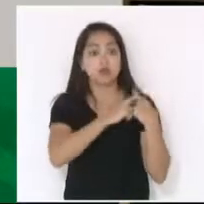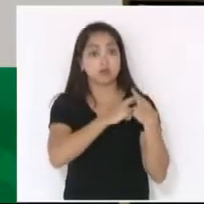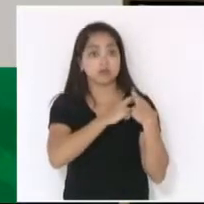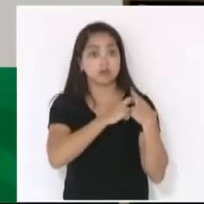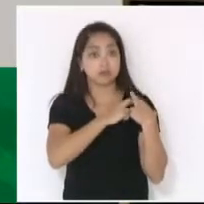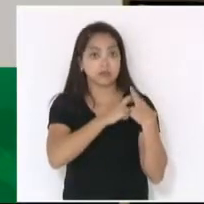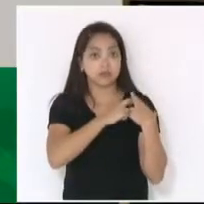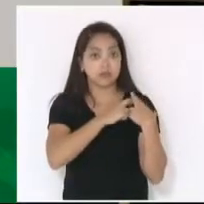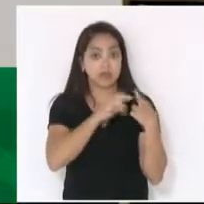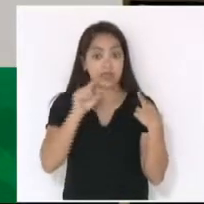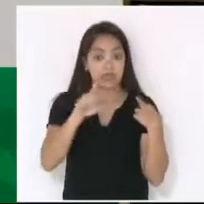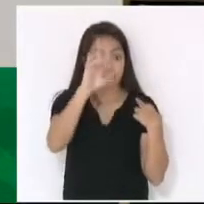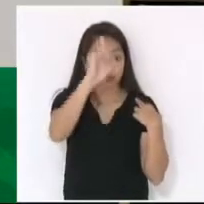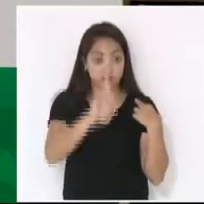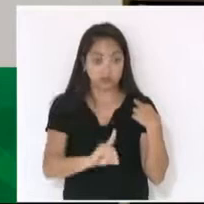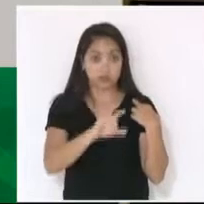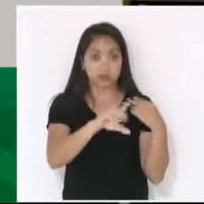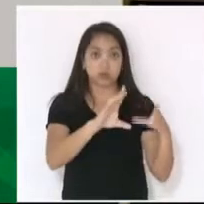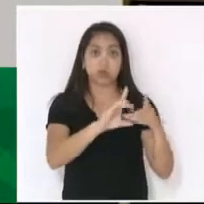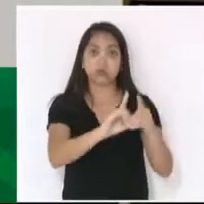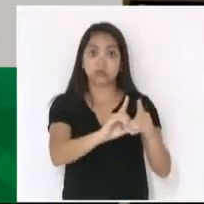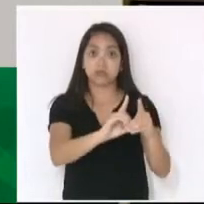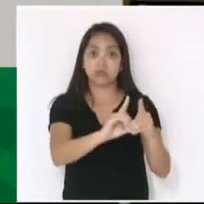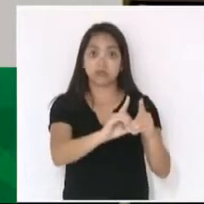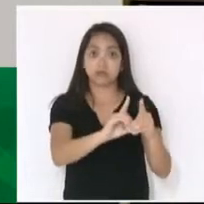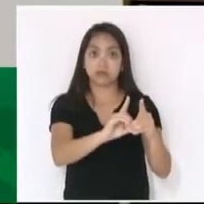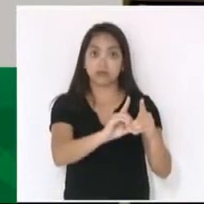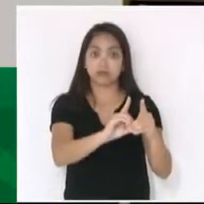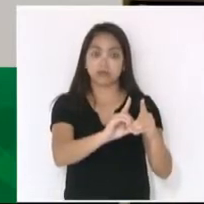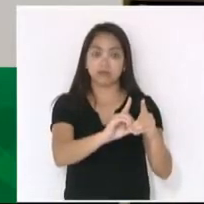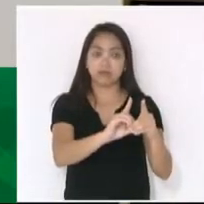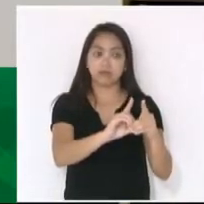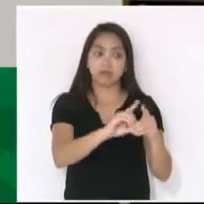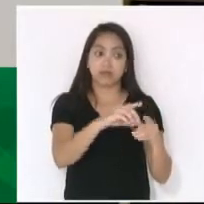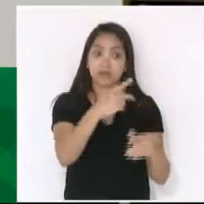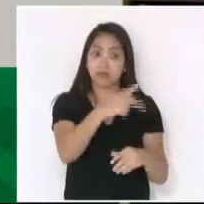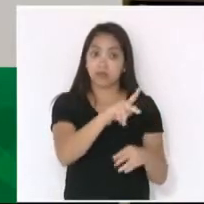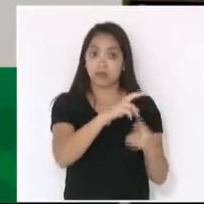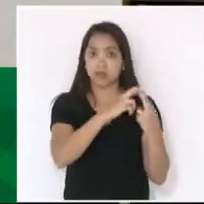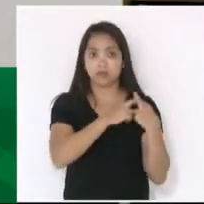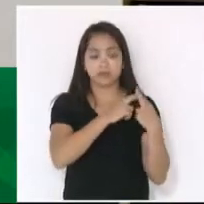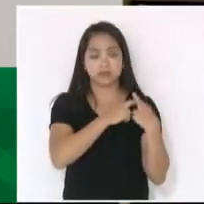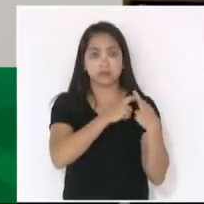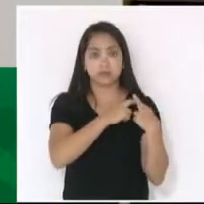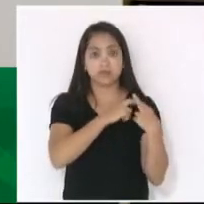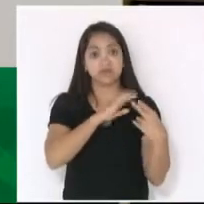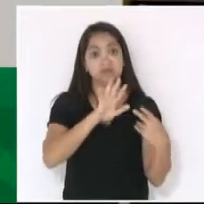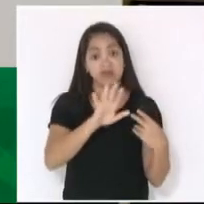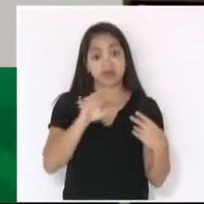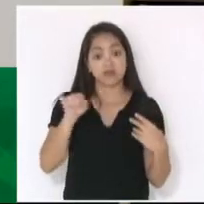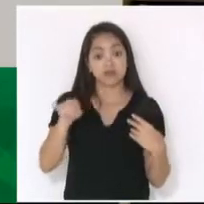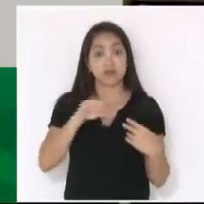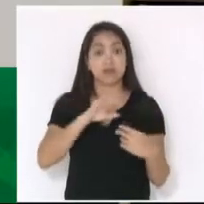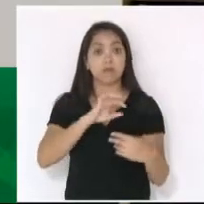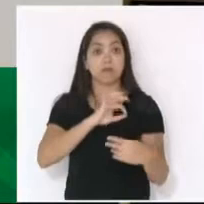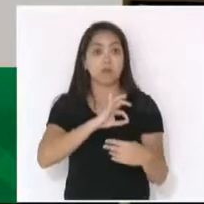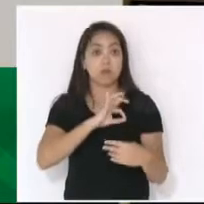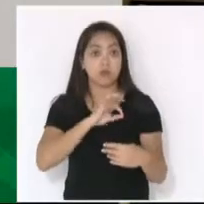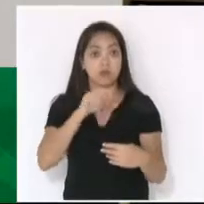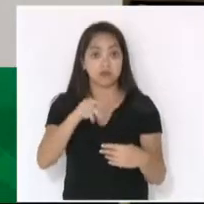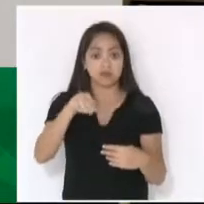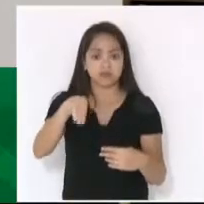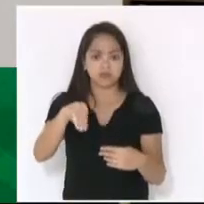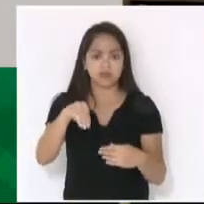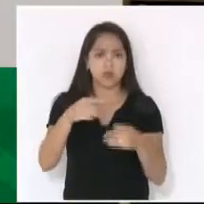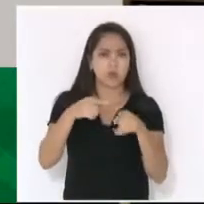unificar ao diretor-geral do Detran e a polícia militar alega que através de convênio não